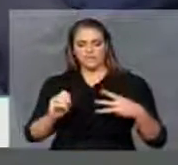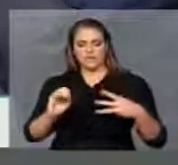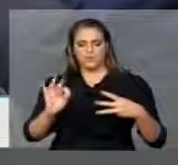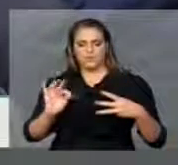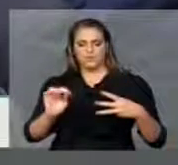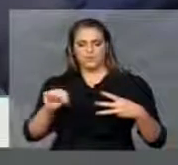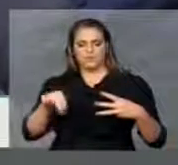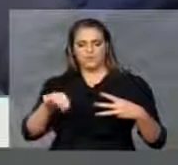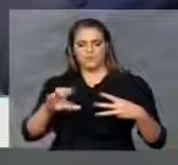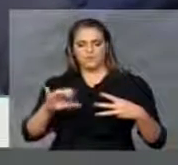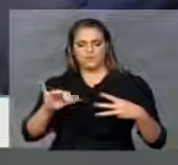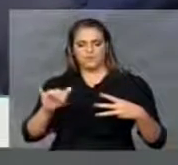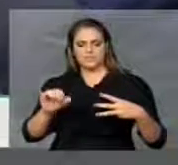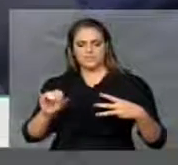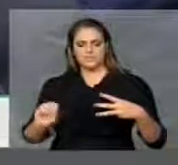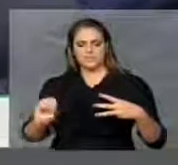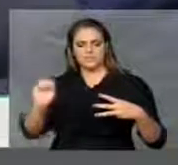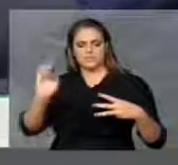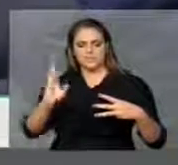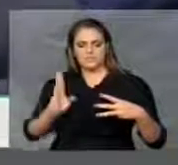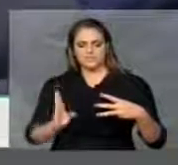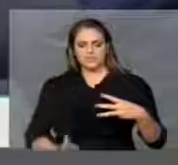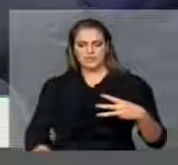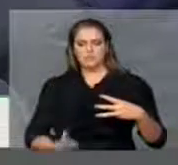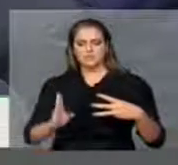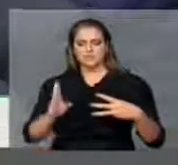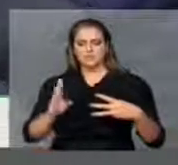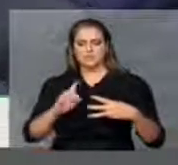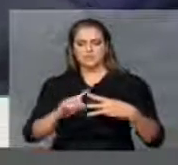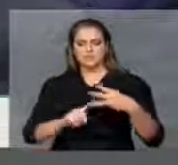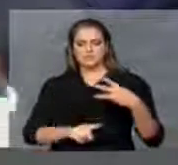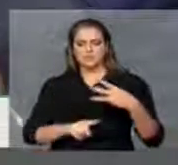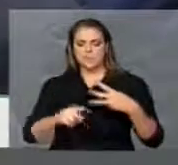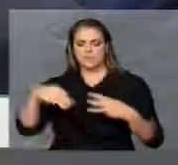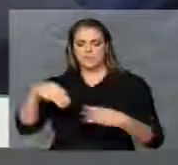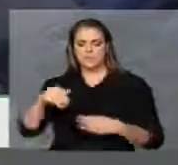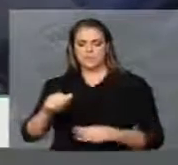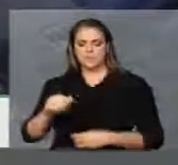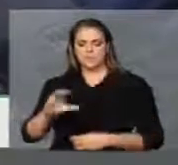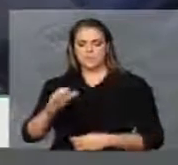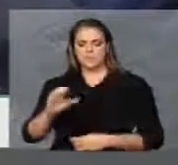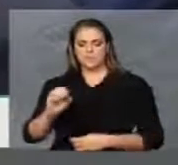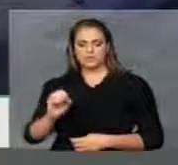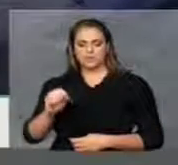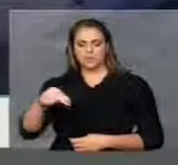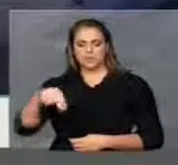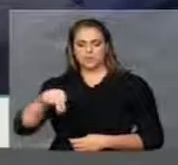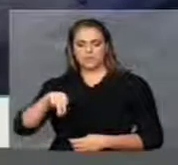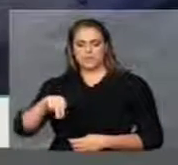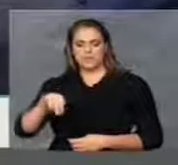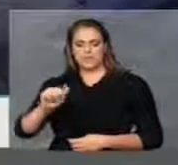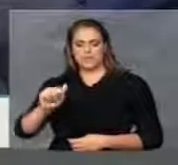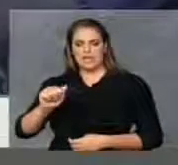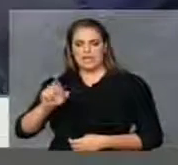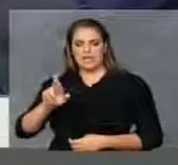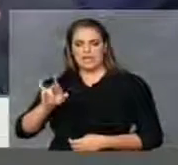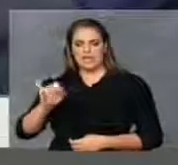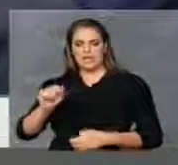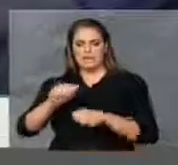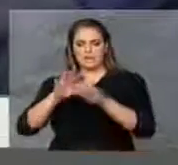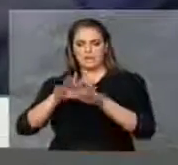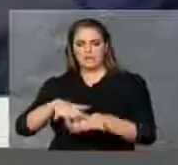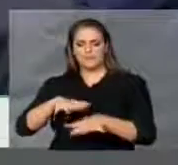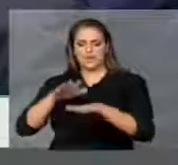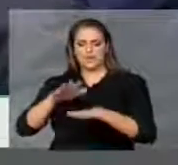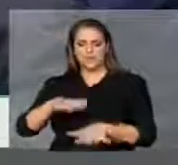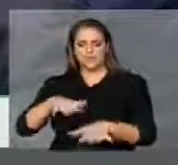nacional estarão vindo a Brasília numa marcha contra a corrupção, uma marcha que